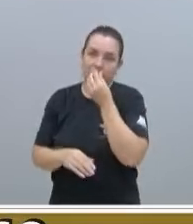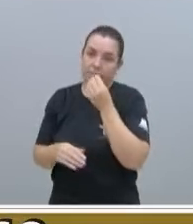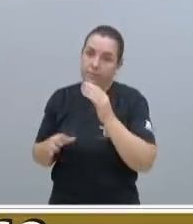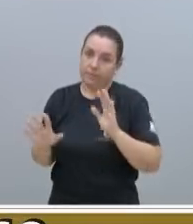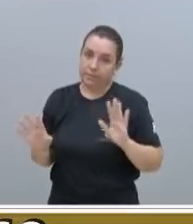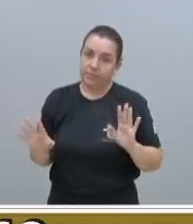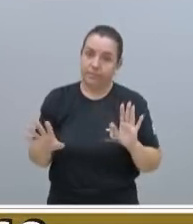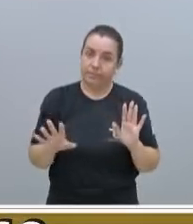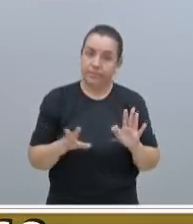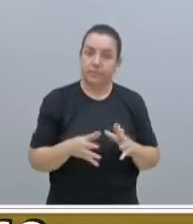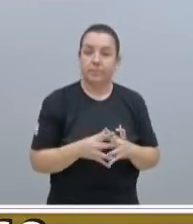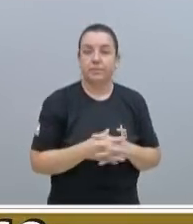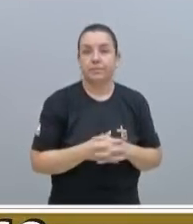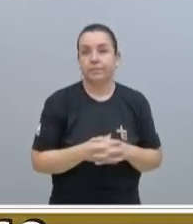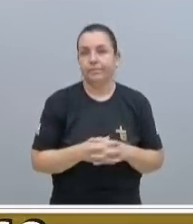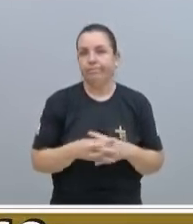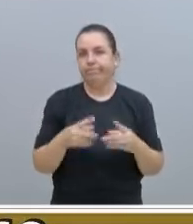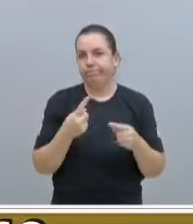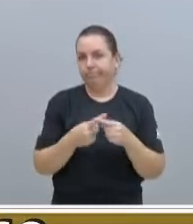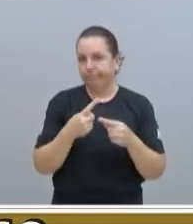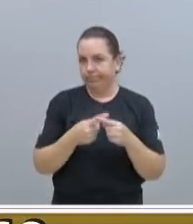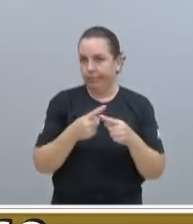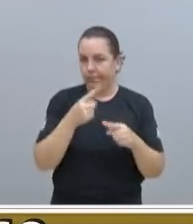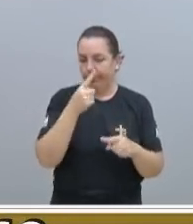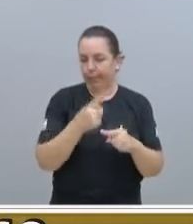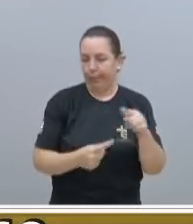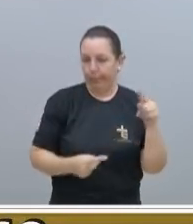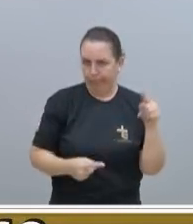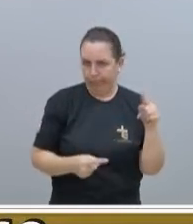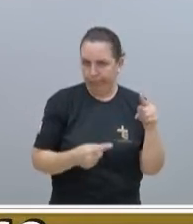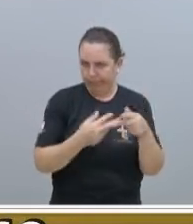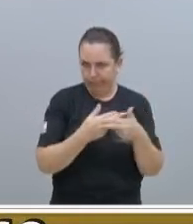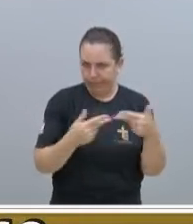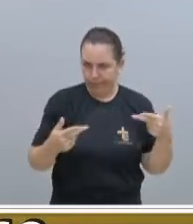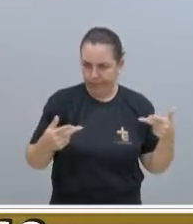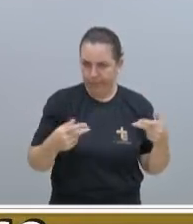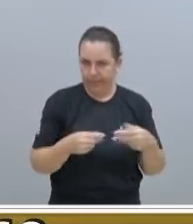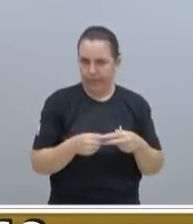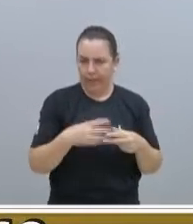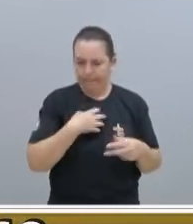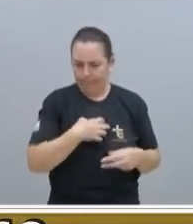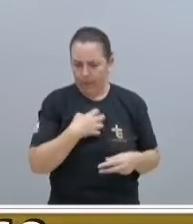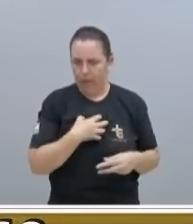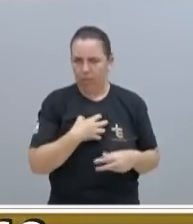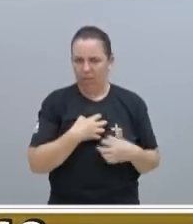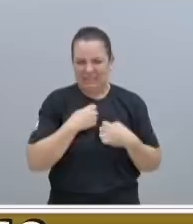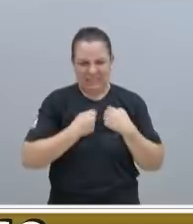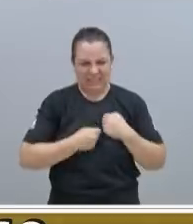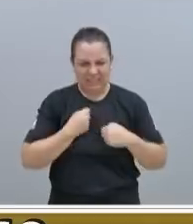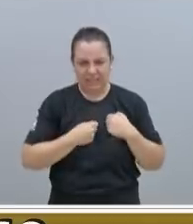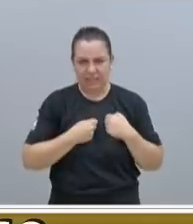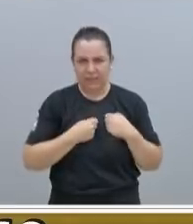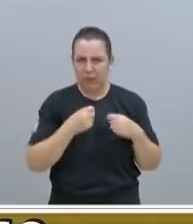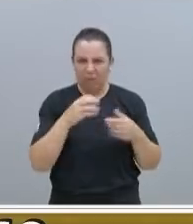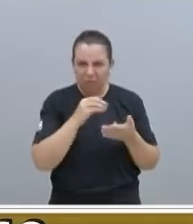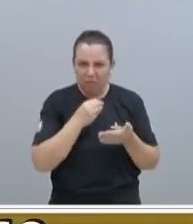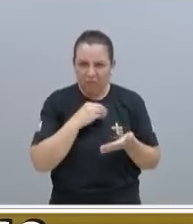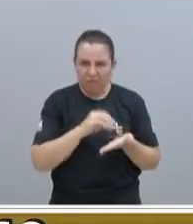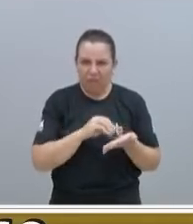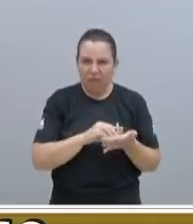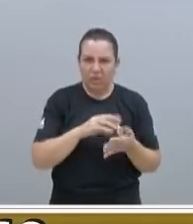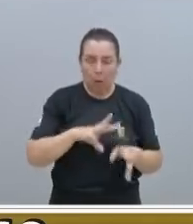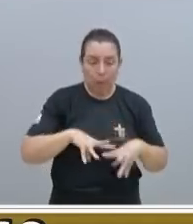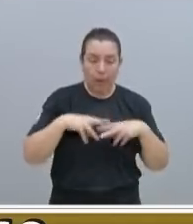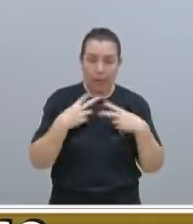proibido proibido por quem pelas suas mágoas pela sua falta de coragem assunto proibido